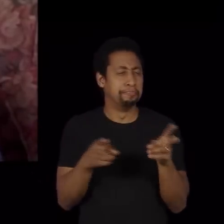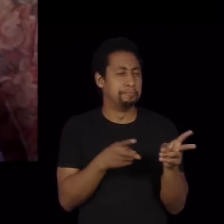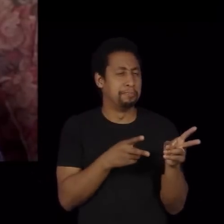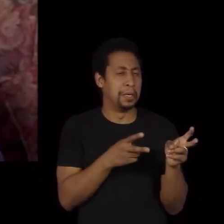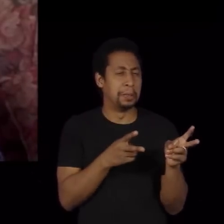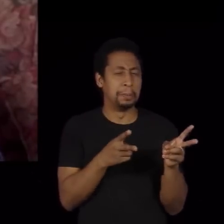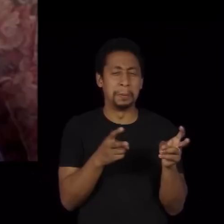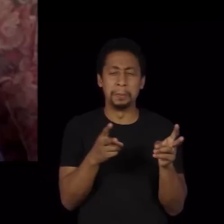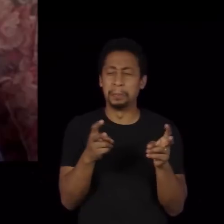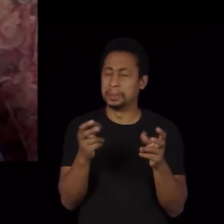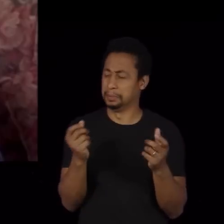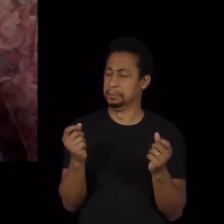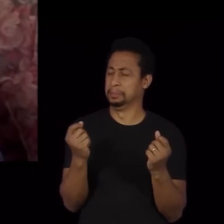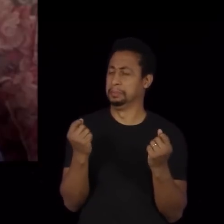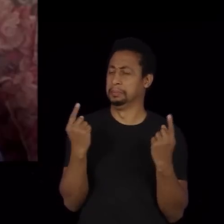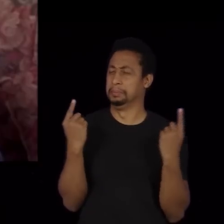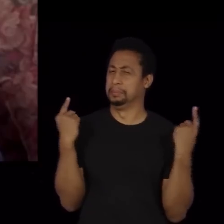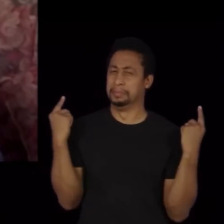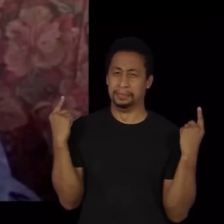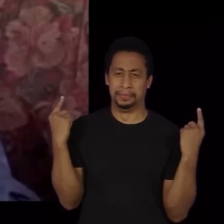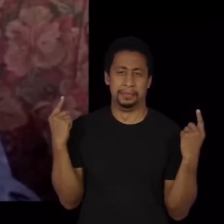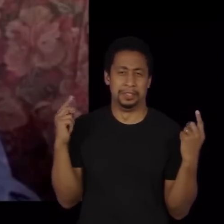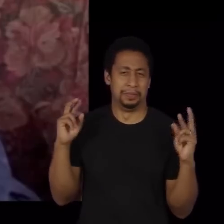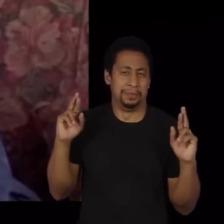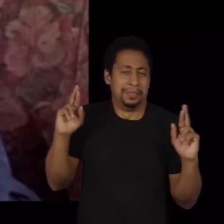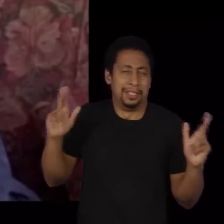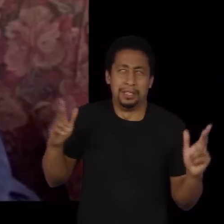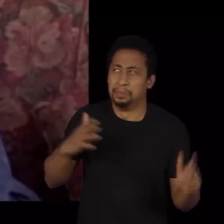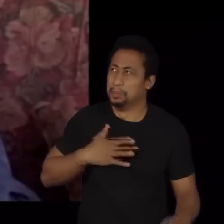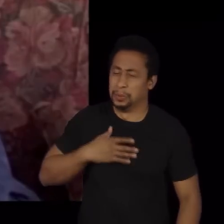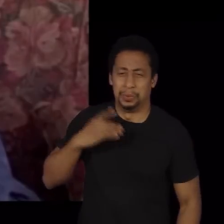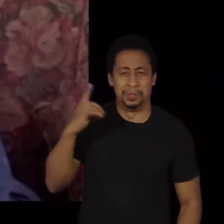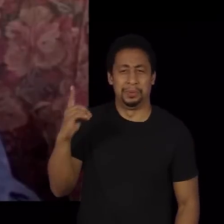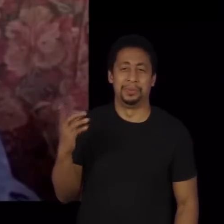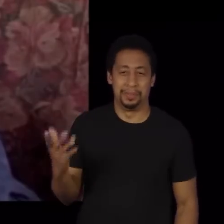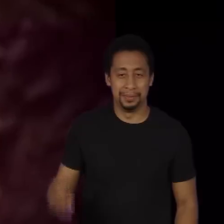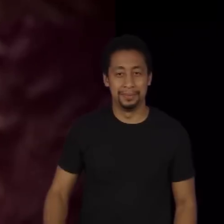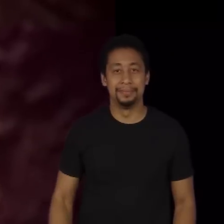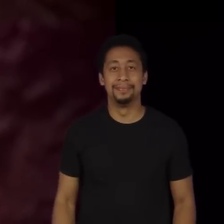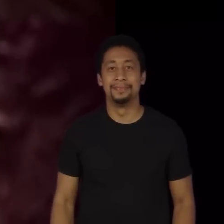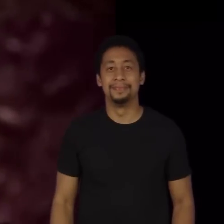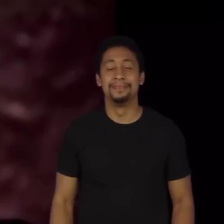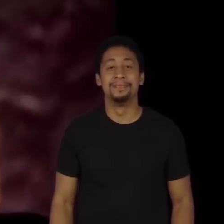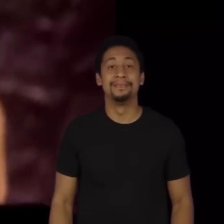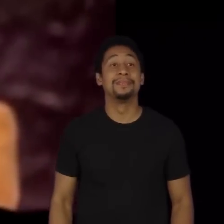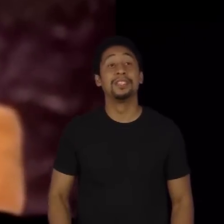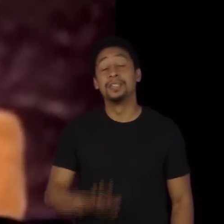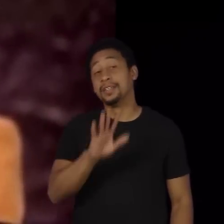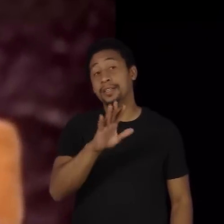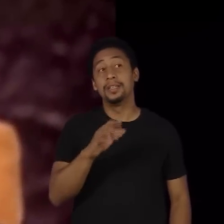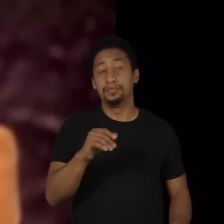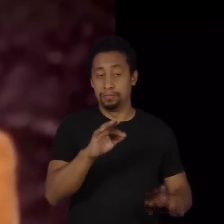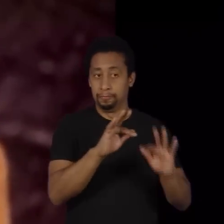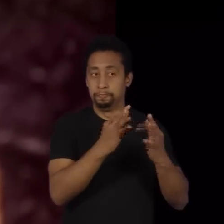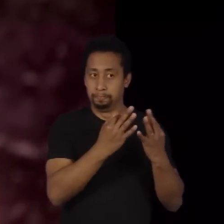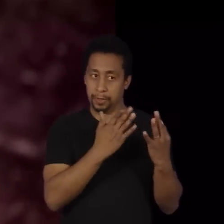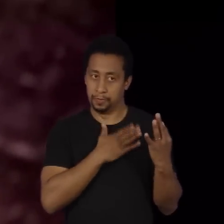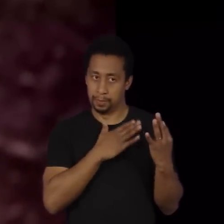chamado mundo real não percebe. Ela diz, meu Deus do céu, você quer? Eu identificava na minha